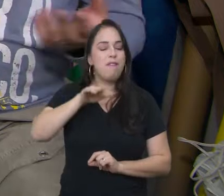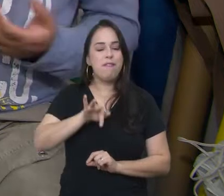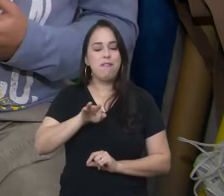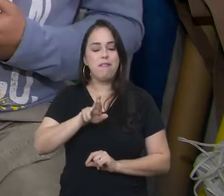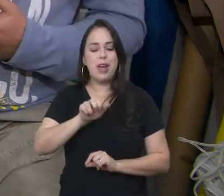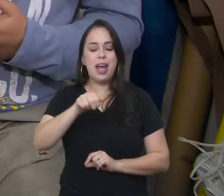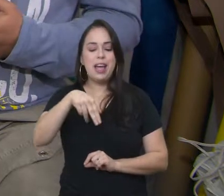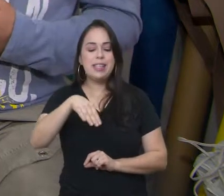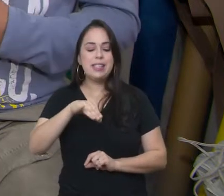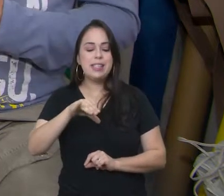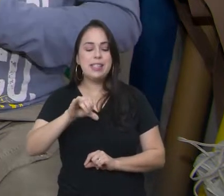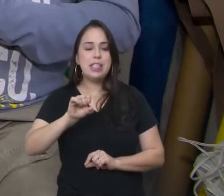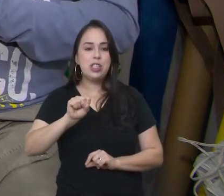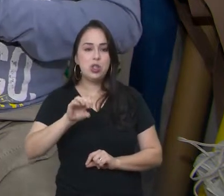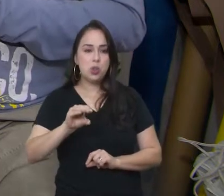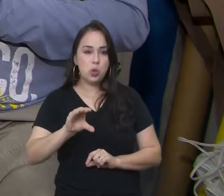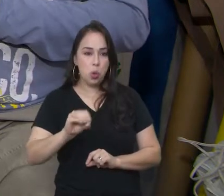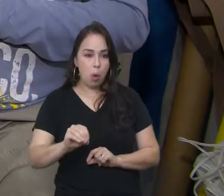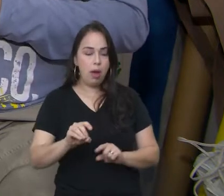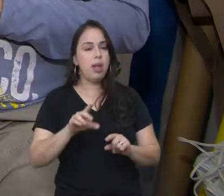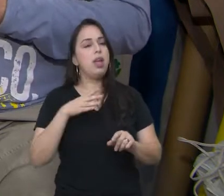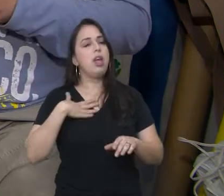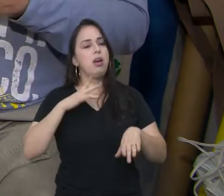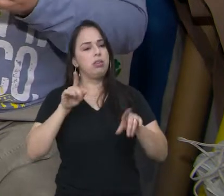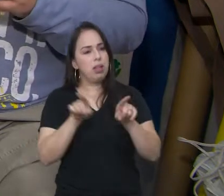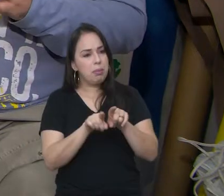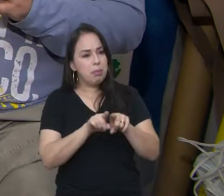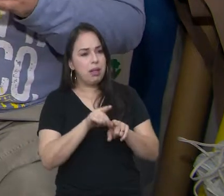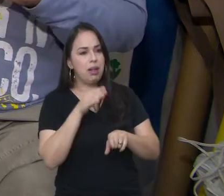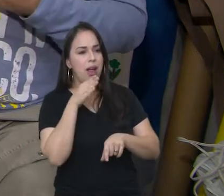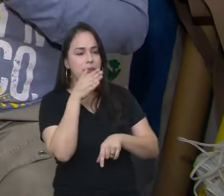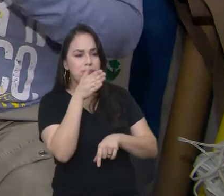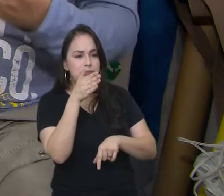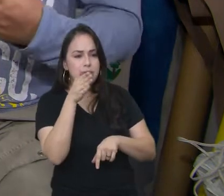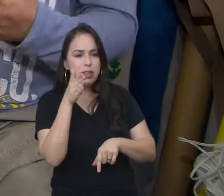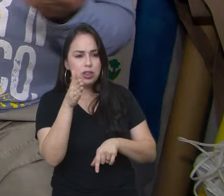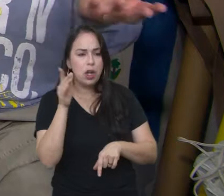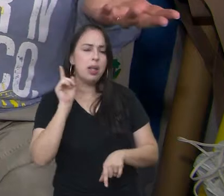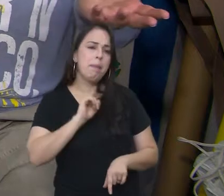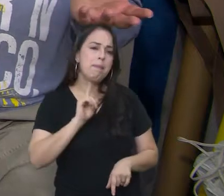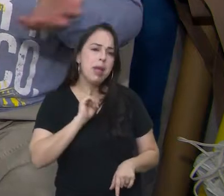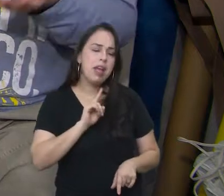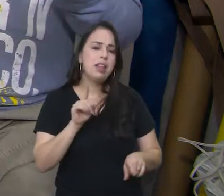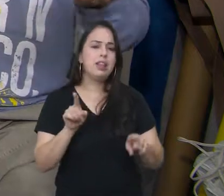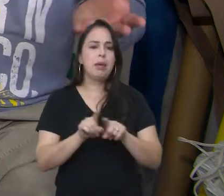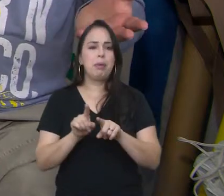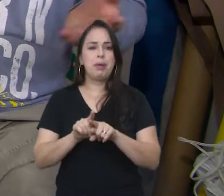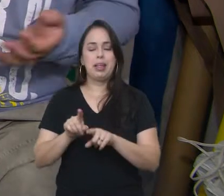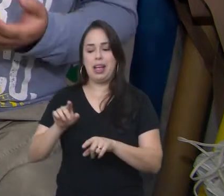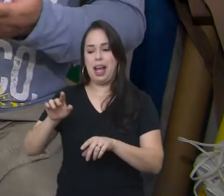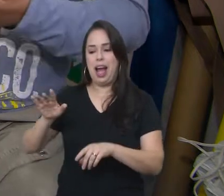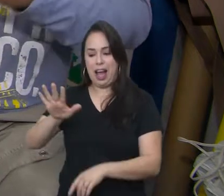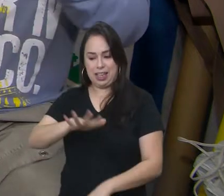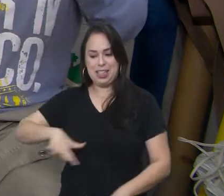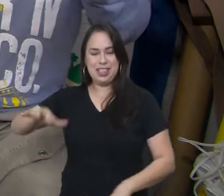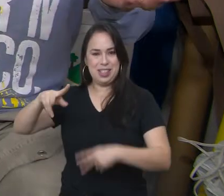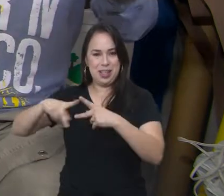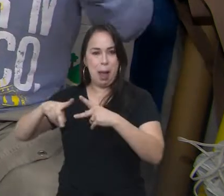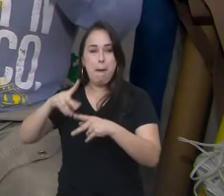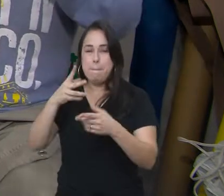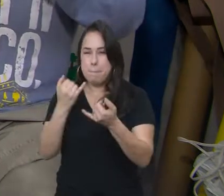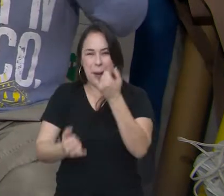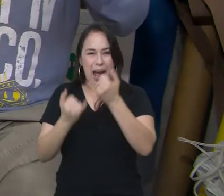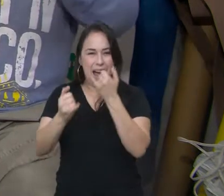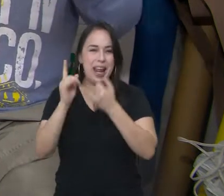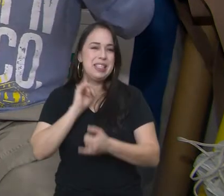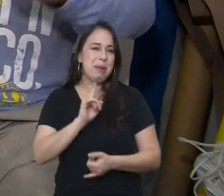Minas. Eu fiz bastante trabalhos em Minas Gerais, então isso me mexeu um pouquinho. E São José é cidade mineiro, né? Então